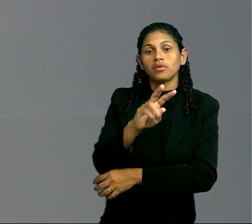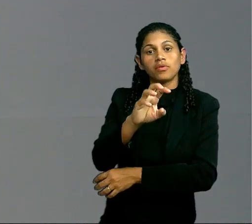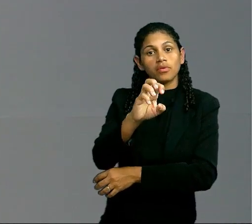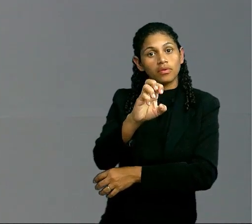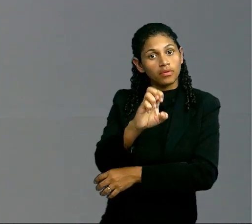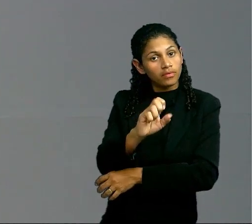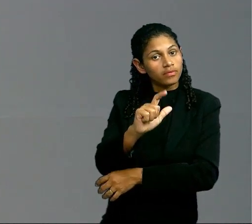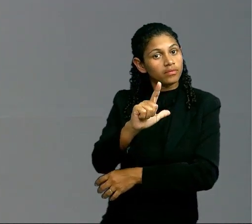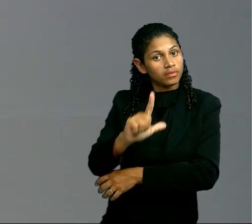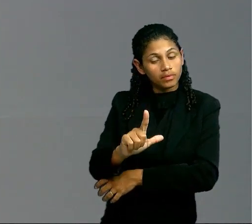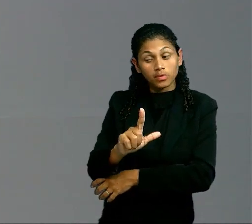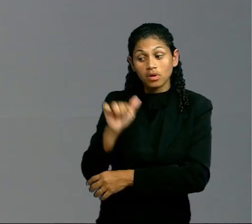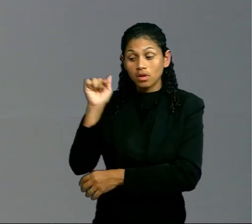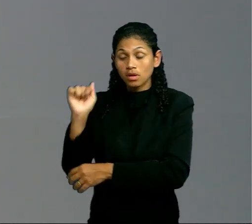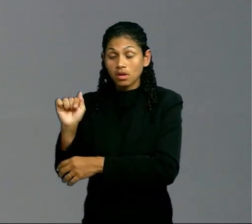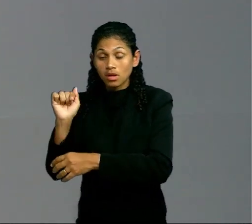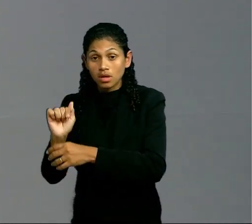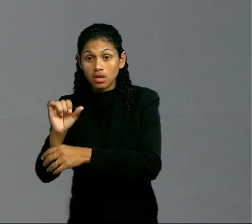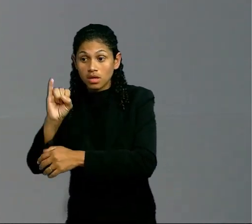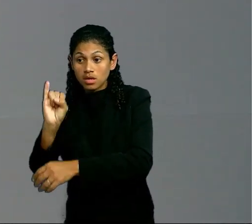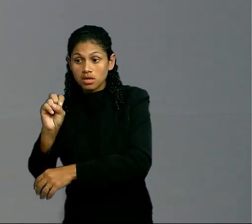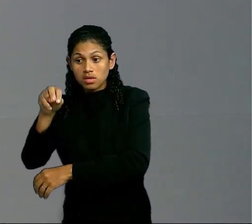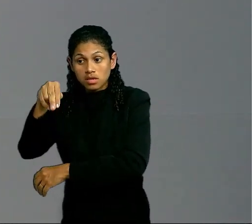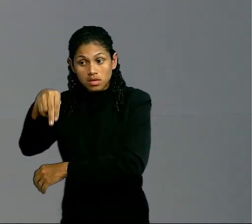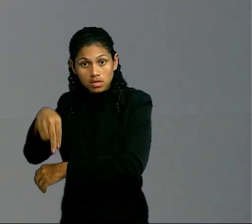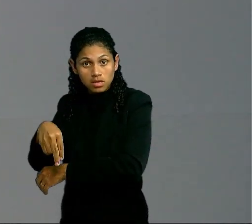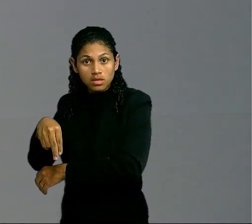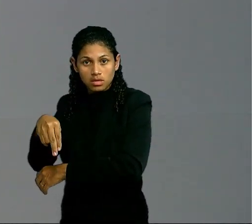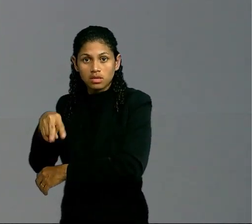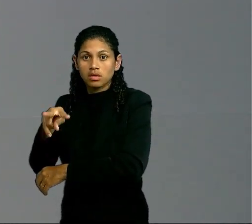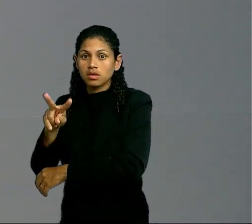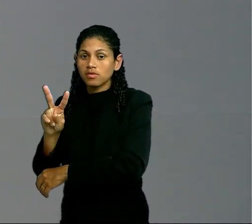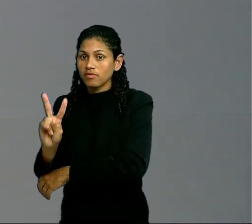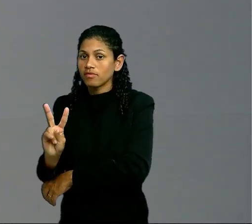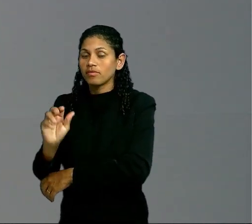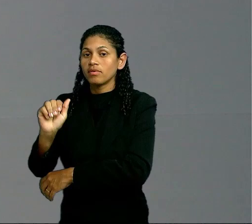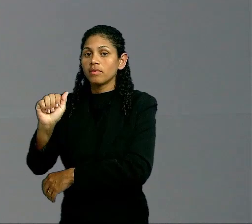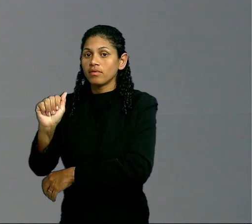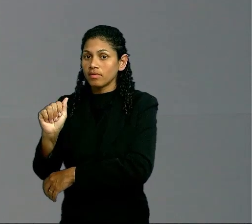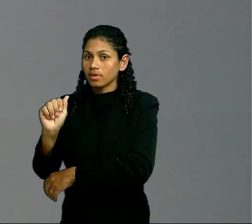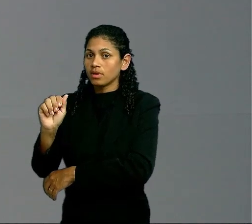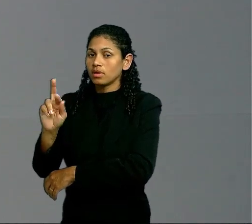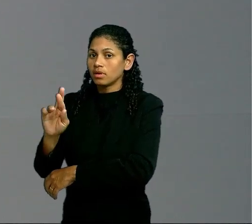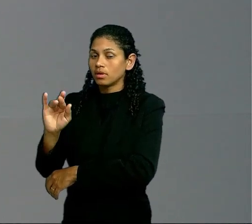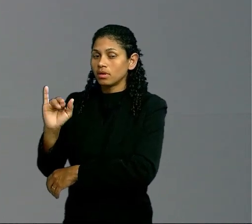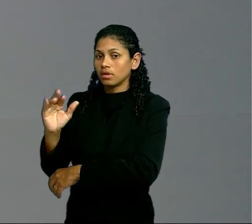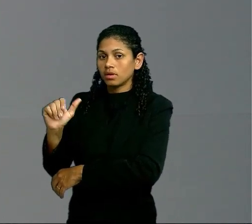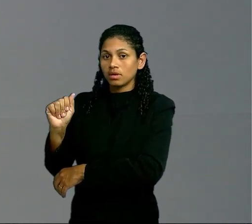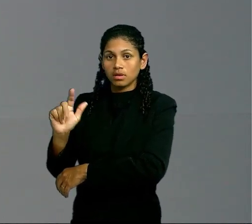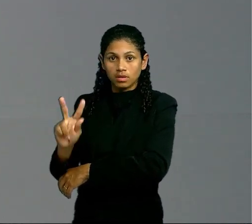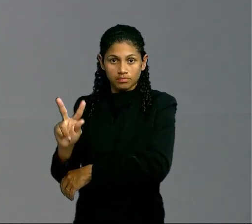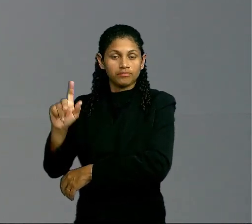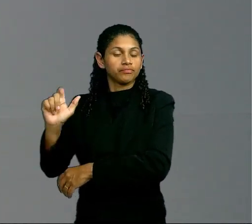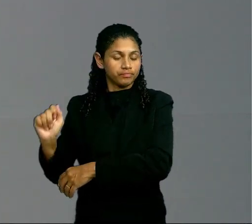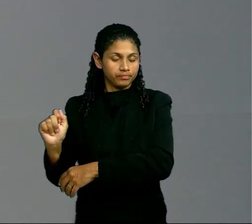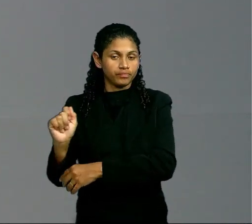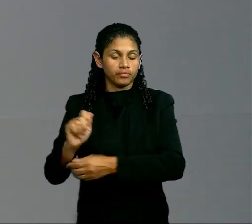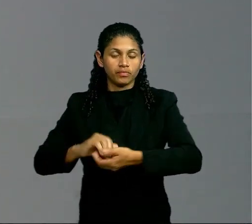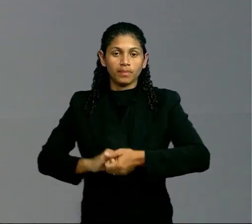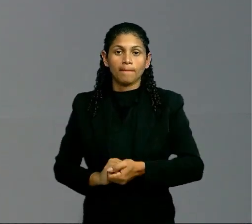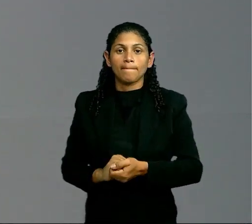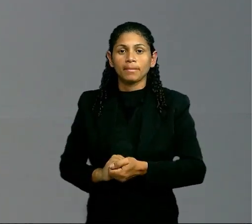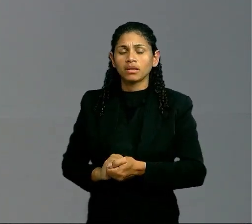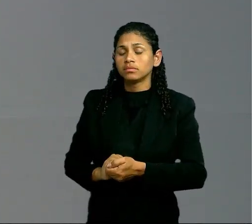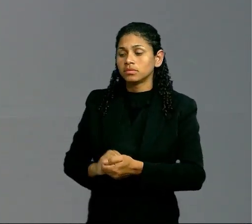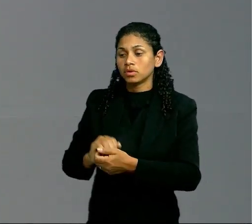que são aquelas palavras que elas não aparecem de formas diferentes. Então, se você